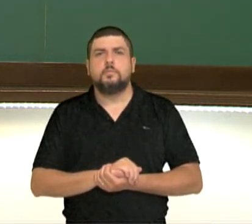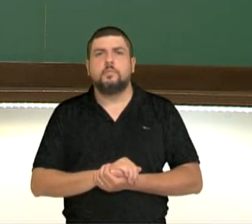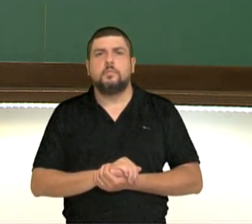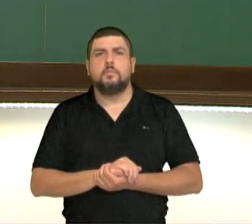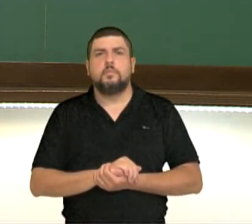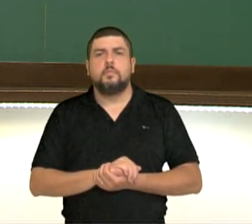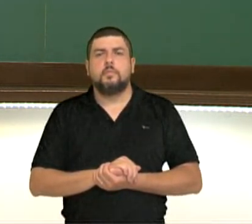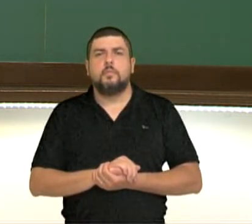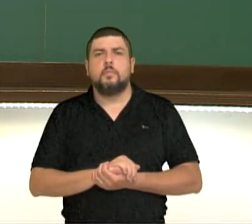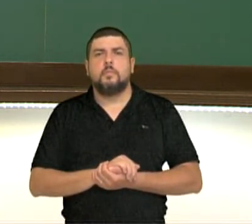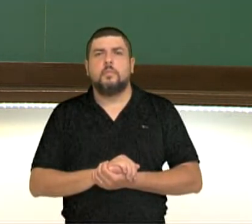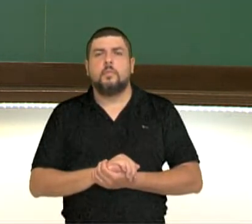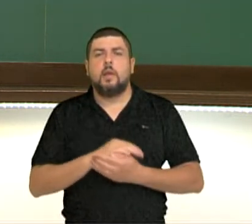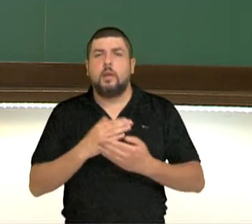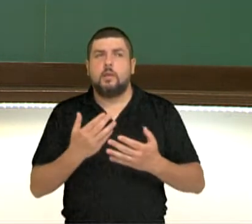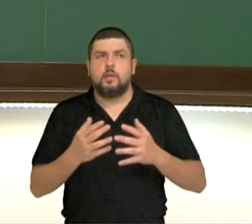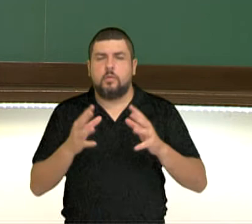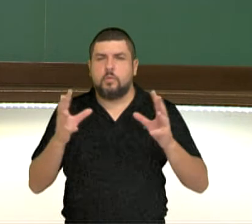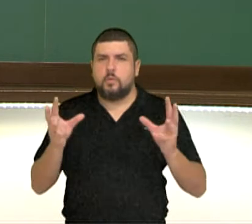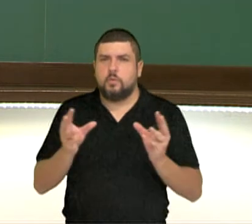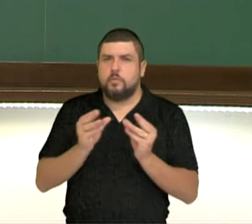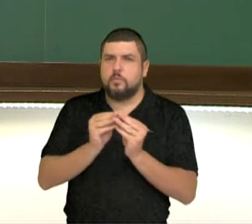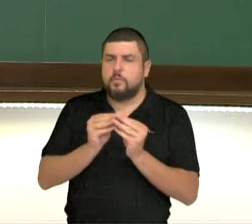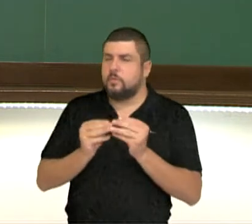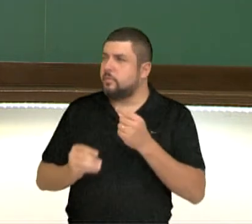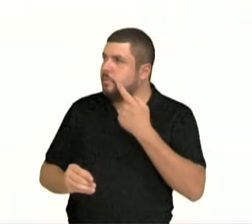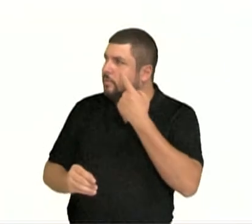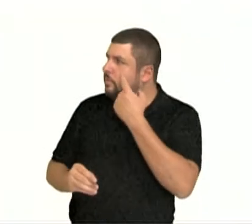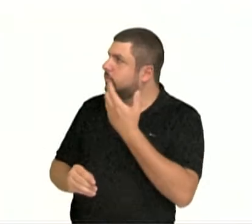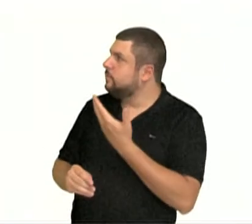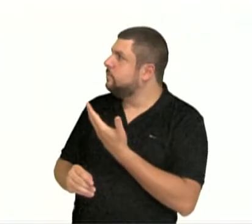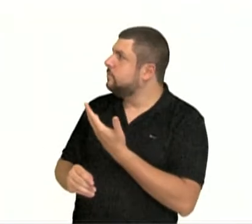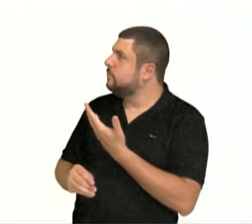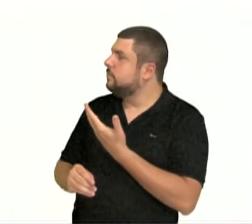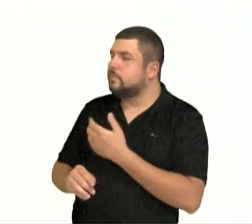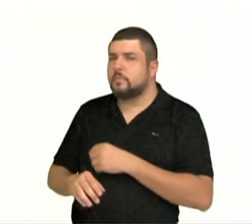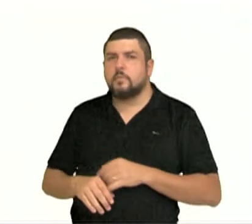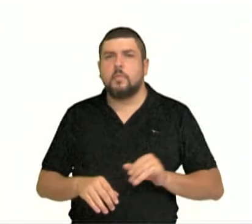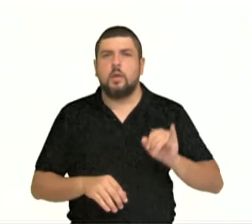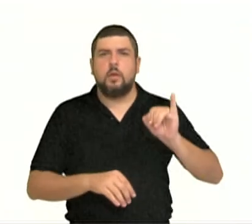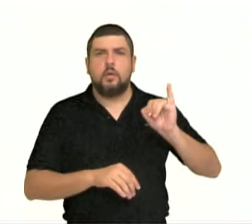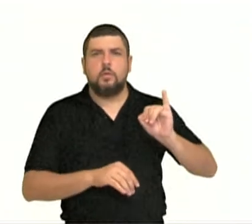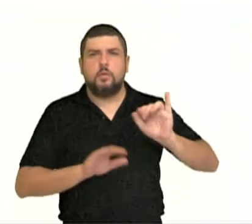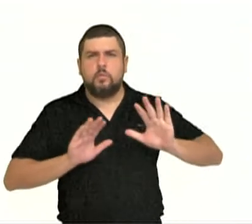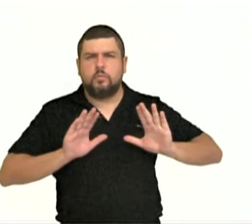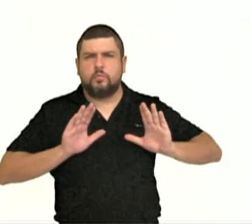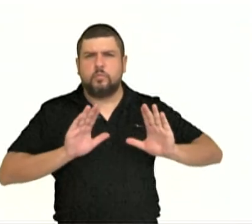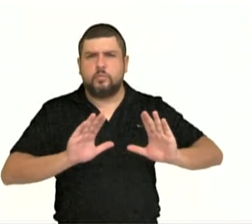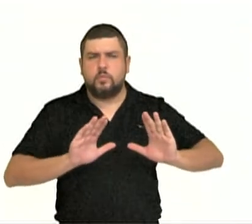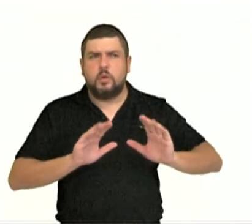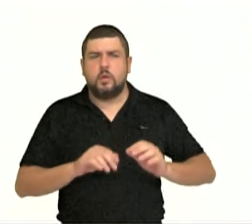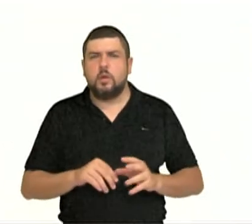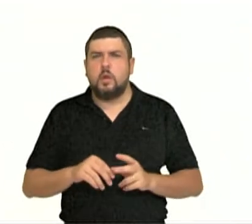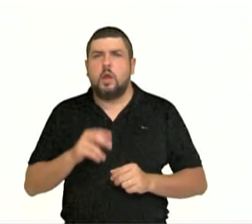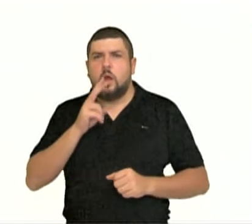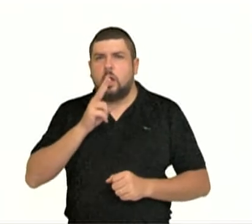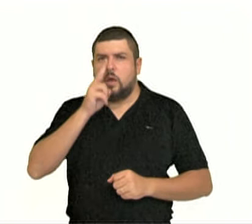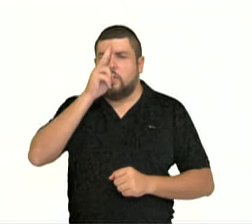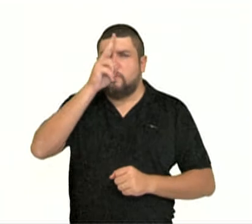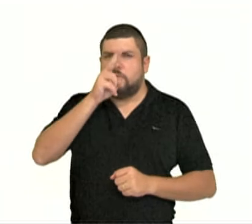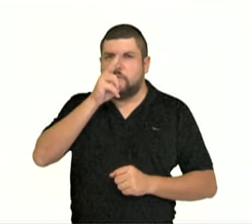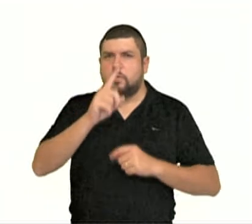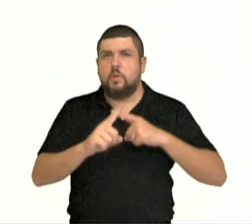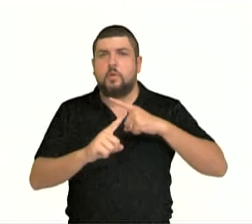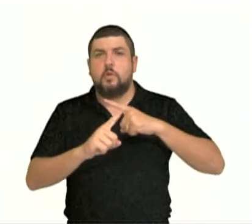pode definir que impulso ele é igual a força média vezes o intervalo de tempo envolvido,